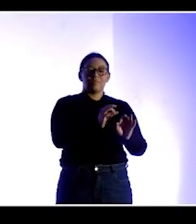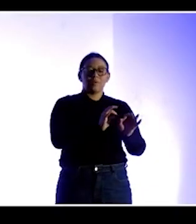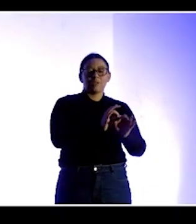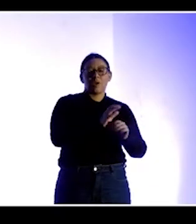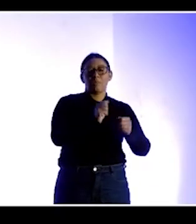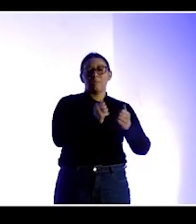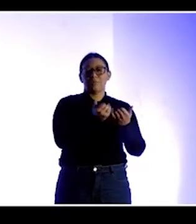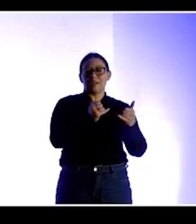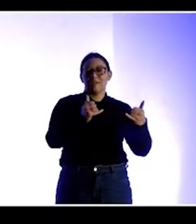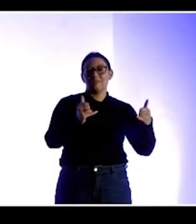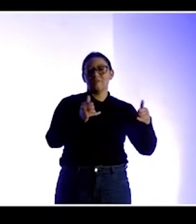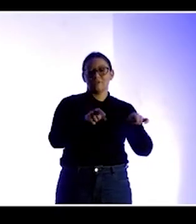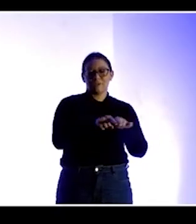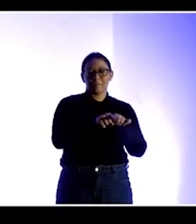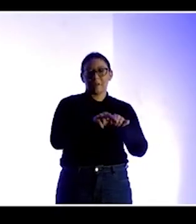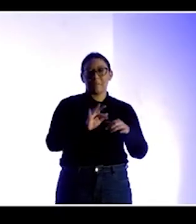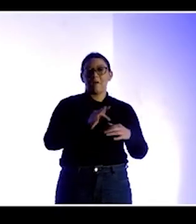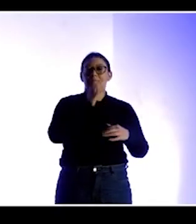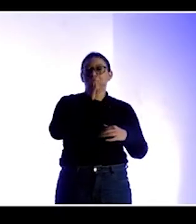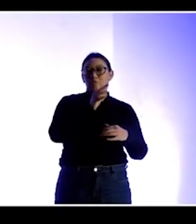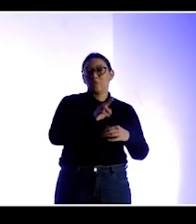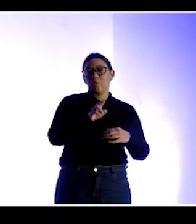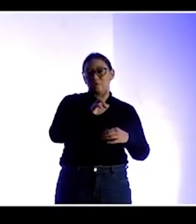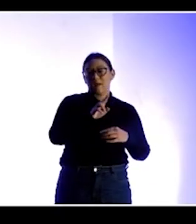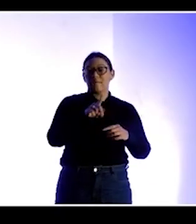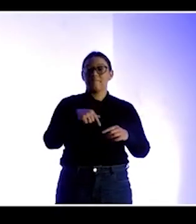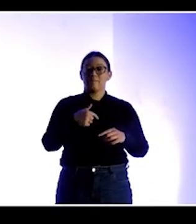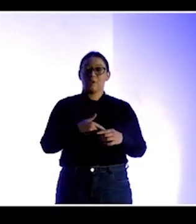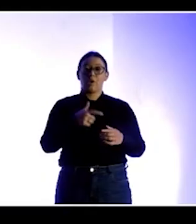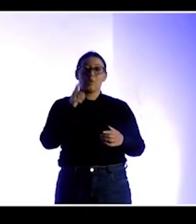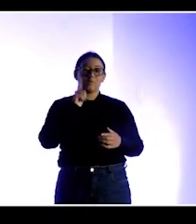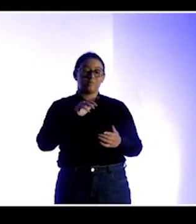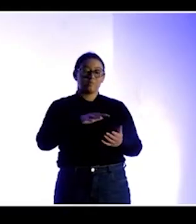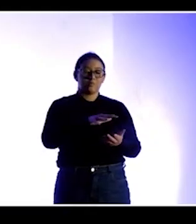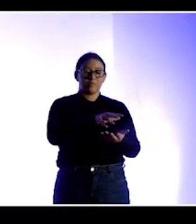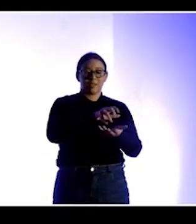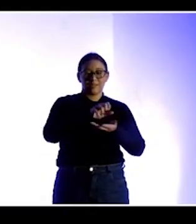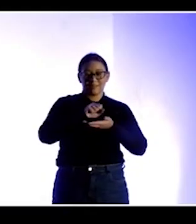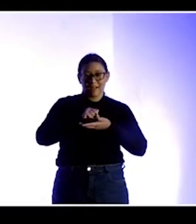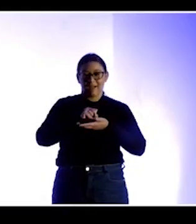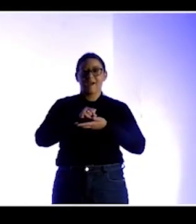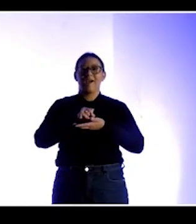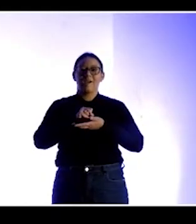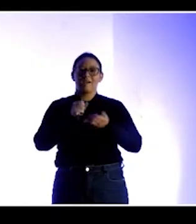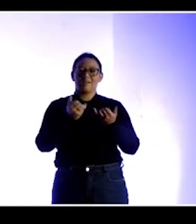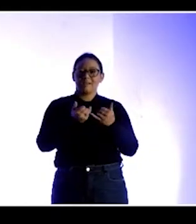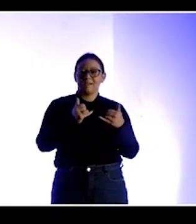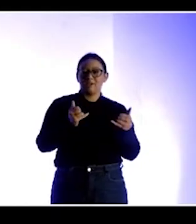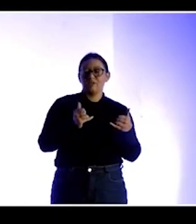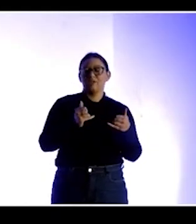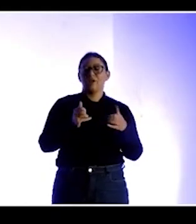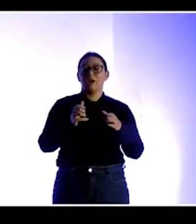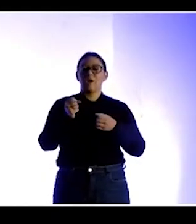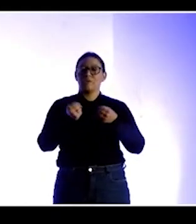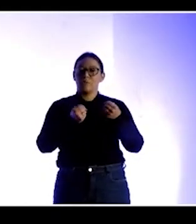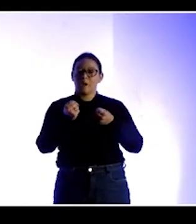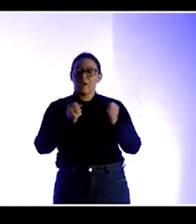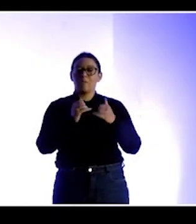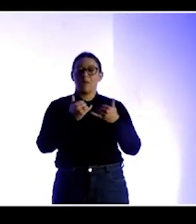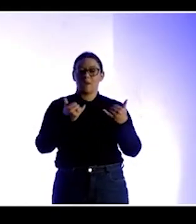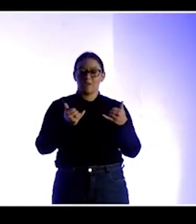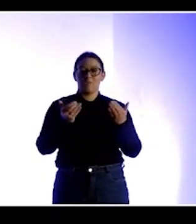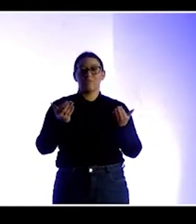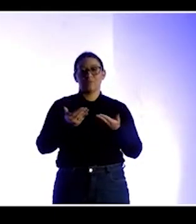para uso noturno, né? E aí eu faço um resgate dessa bateria que foi retirada do carro elétrico e